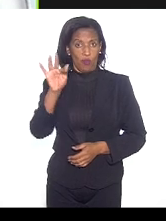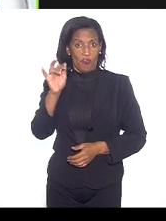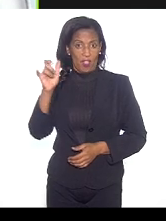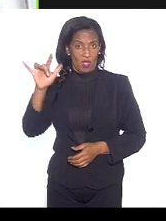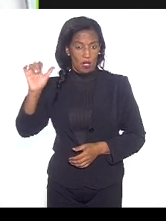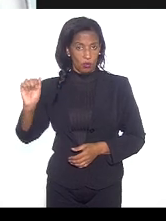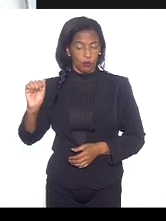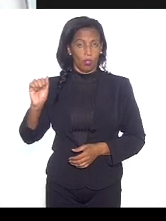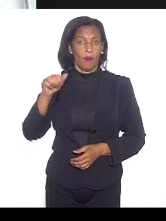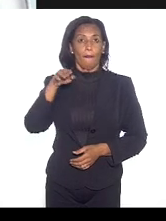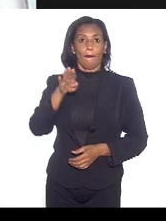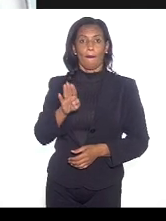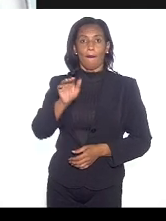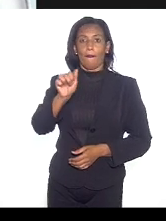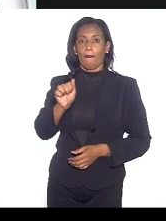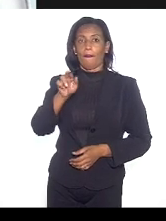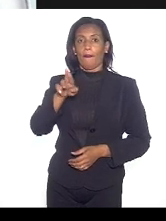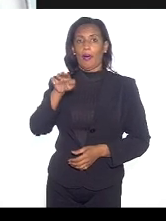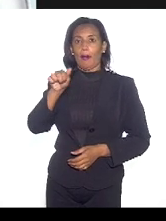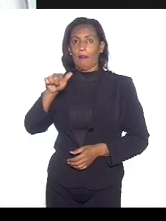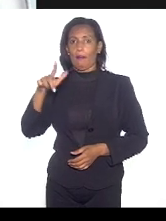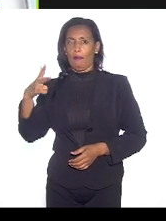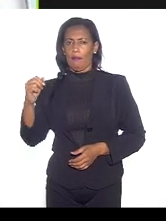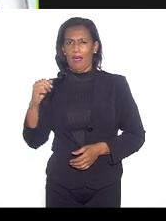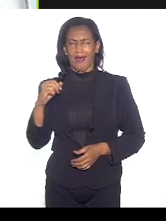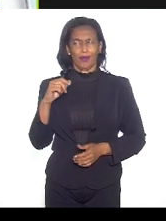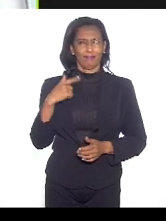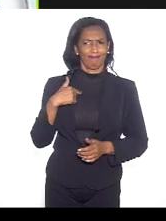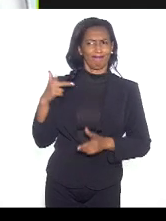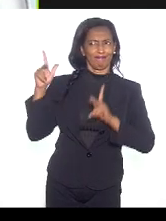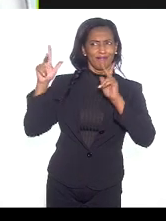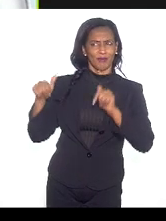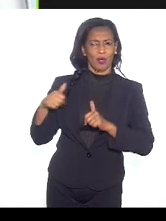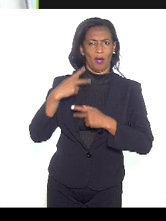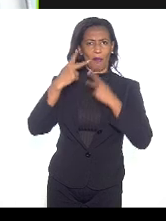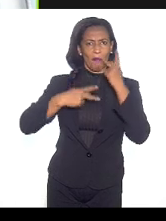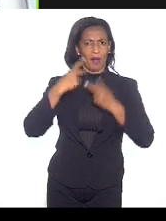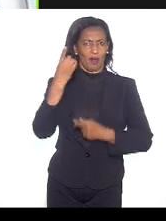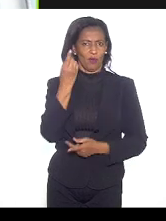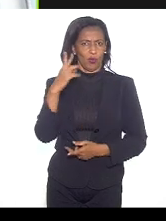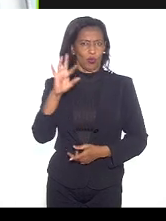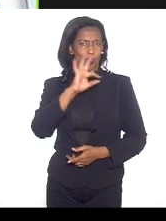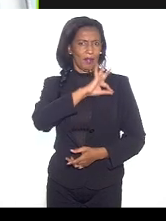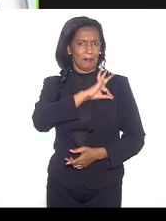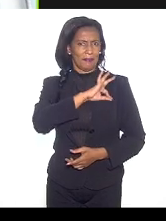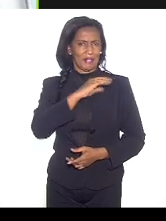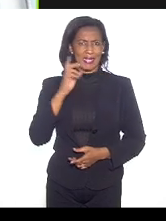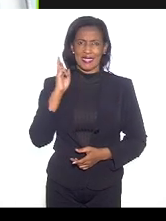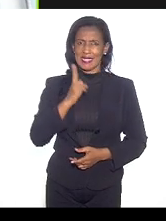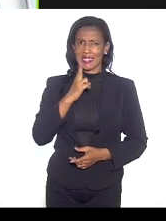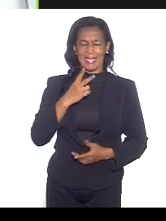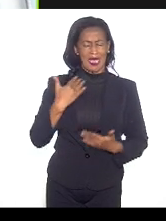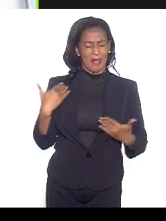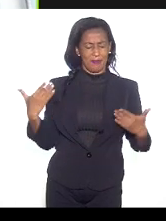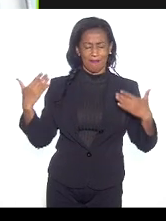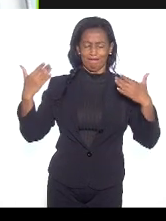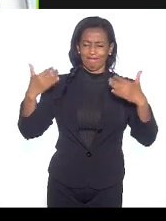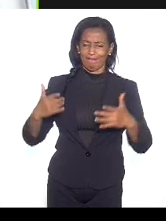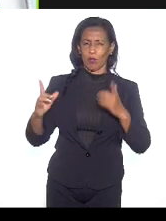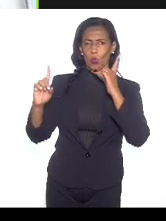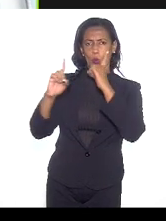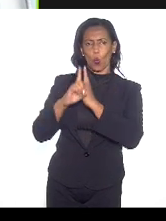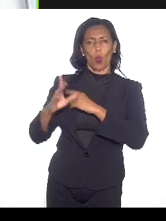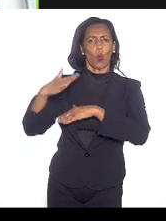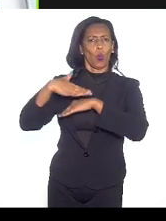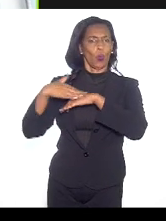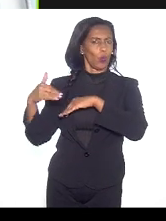Barbalho, fazendo as palavras da deputada Marta Rocha, as minhas palavras também. O doutor Fernando sempre me recebe com muita bonomia, com muito